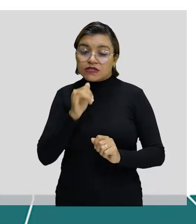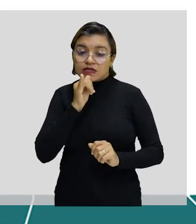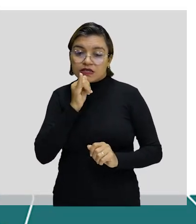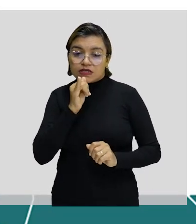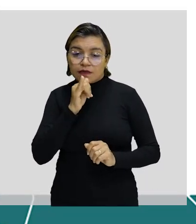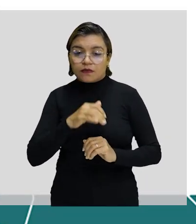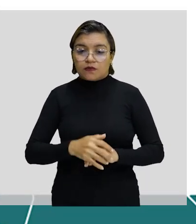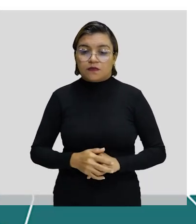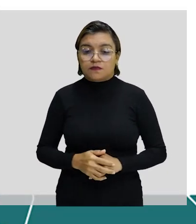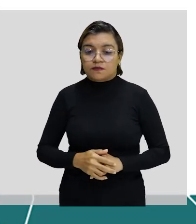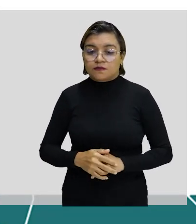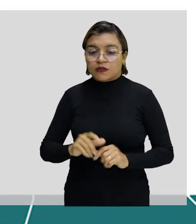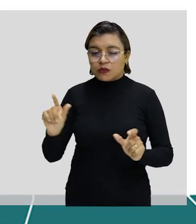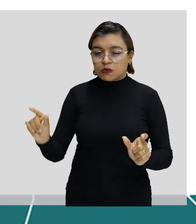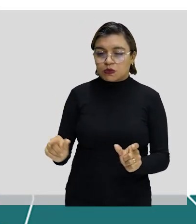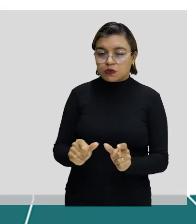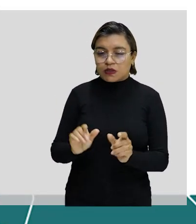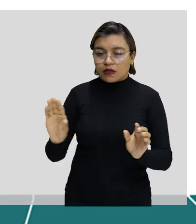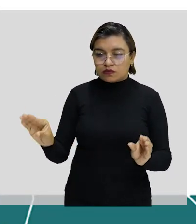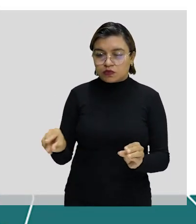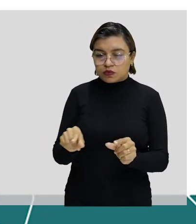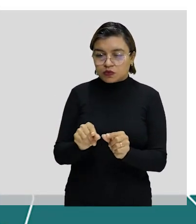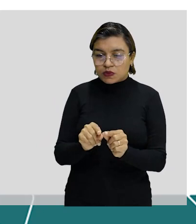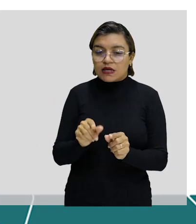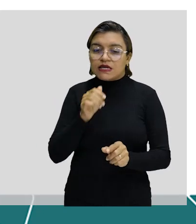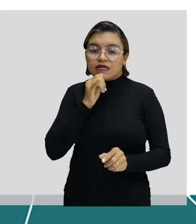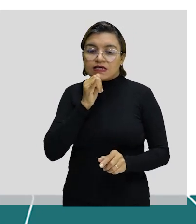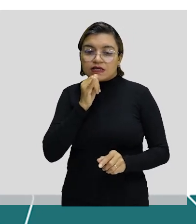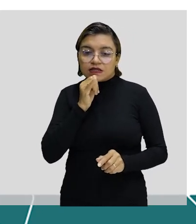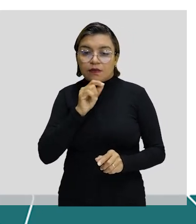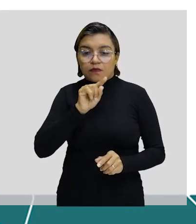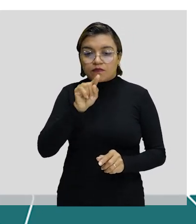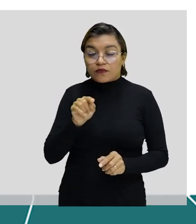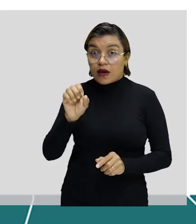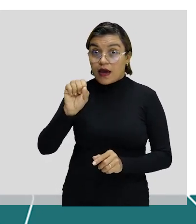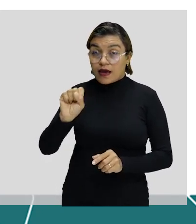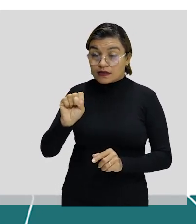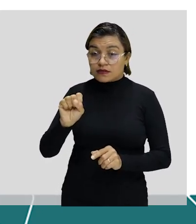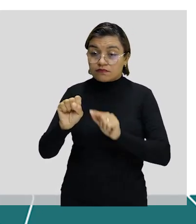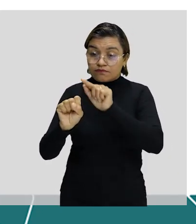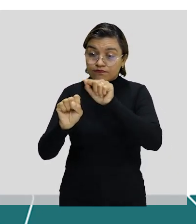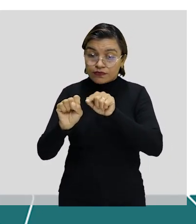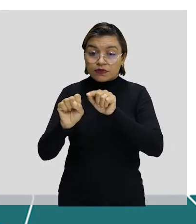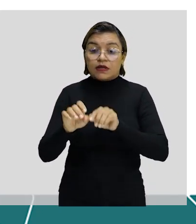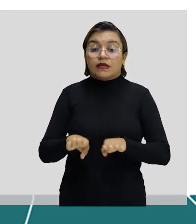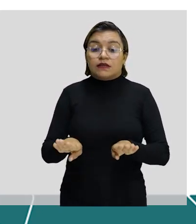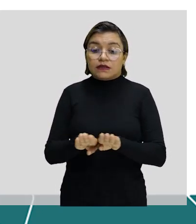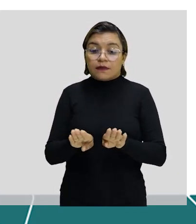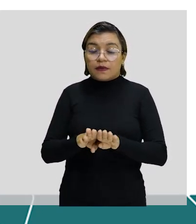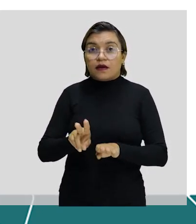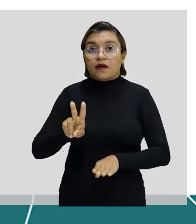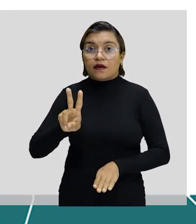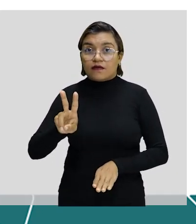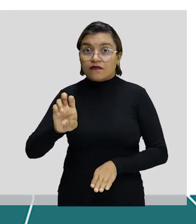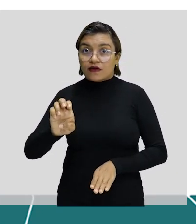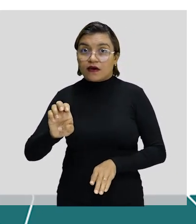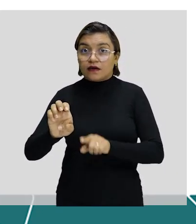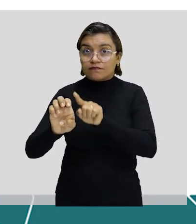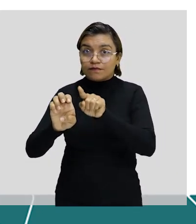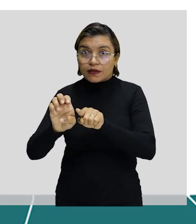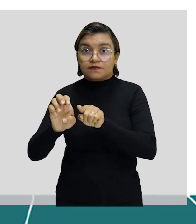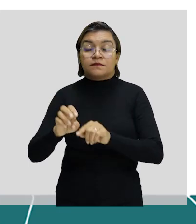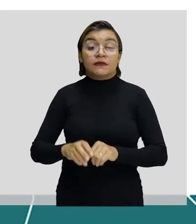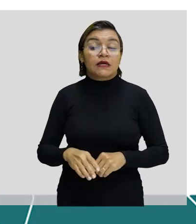terceiras pessoas do singular, que é o has, apóstrofo S, para todas as outras pessoas, apóstrofo